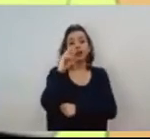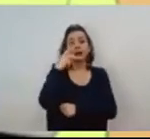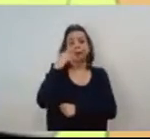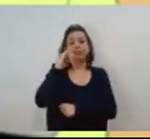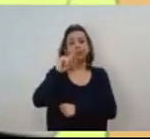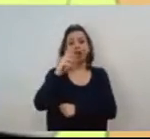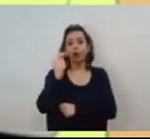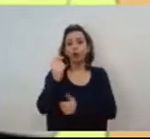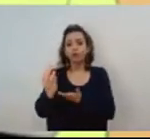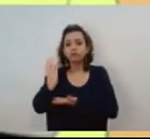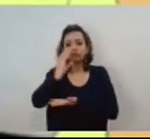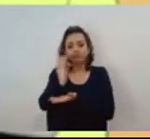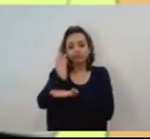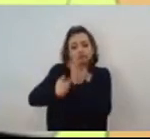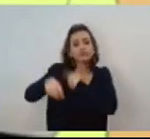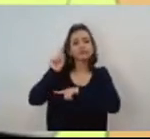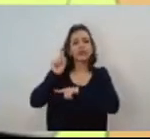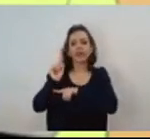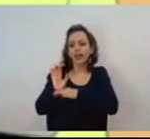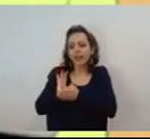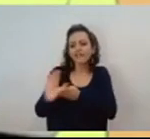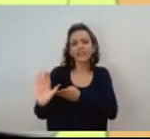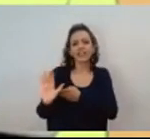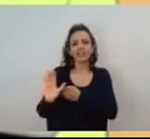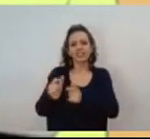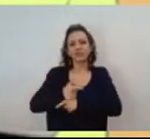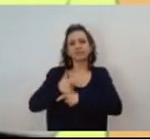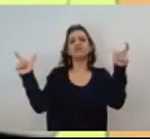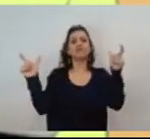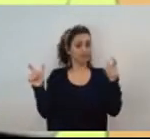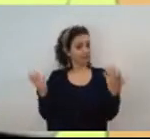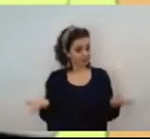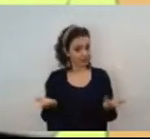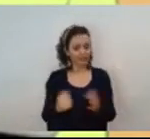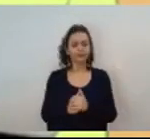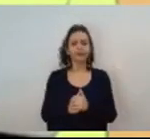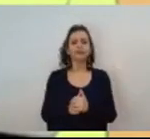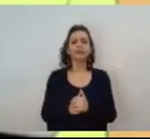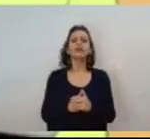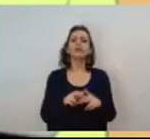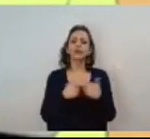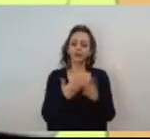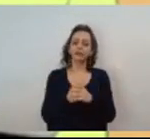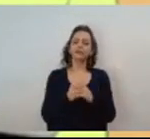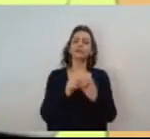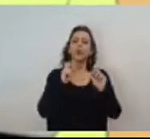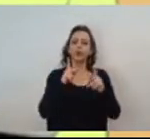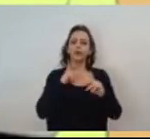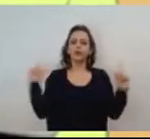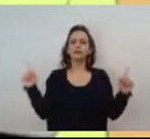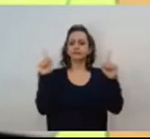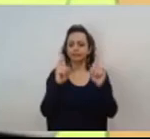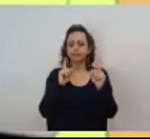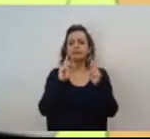numa gôndola de supermercado bom depois que a gente passa por essa reunião com especialista né com comercial especialista